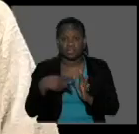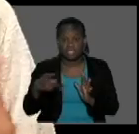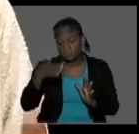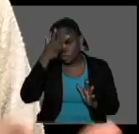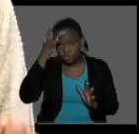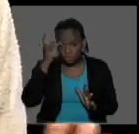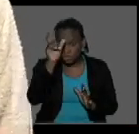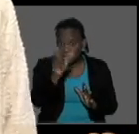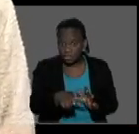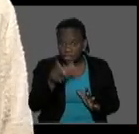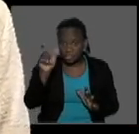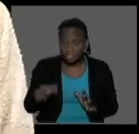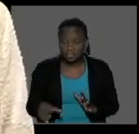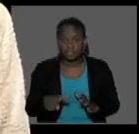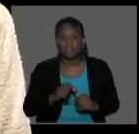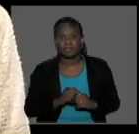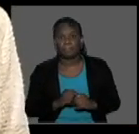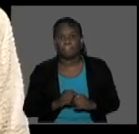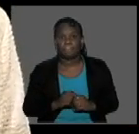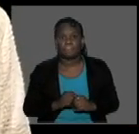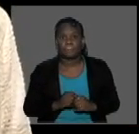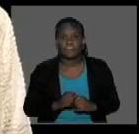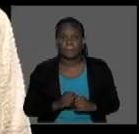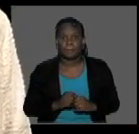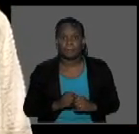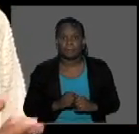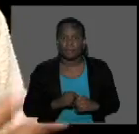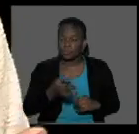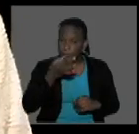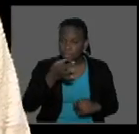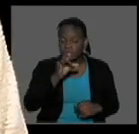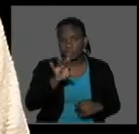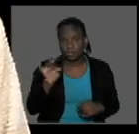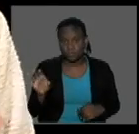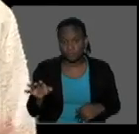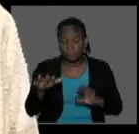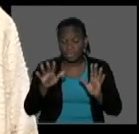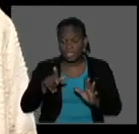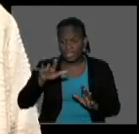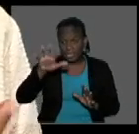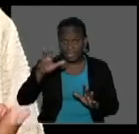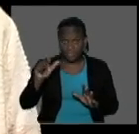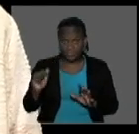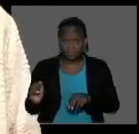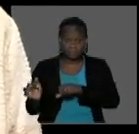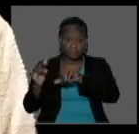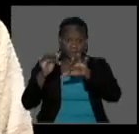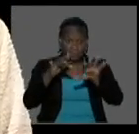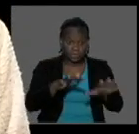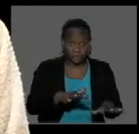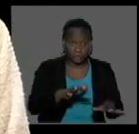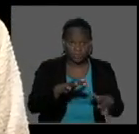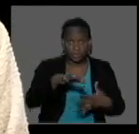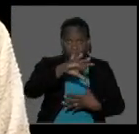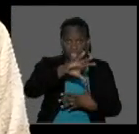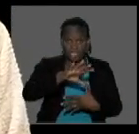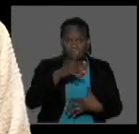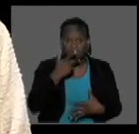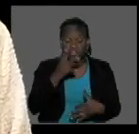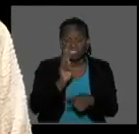do ser e da subjetividade. Quer dizer, na diáspora ele virou